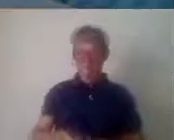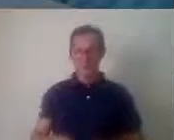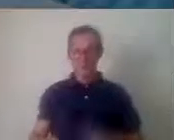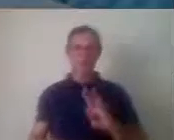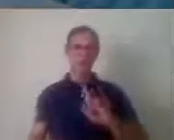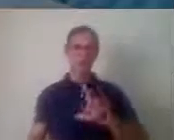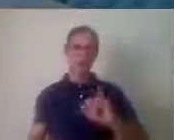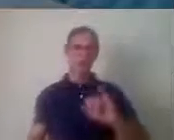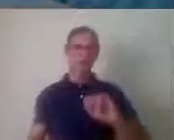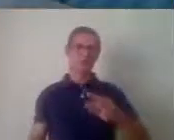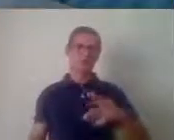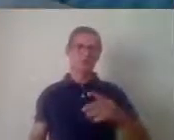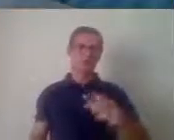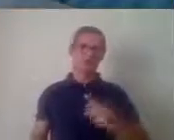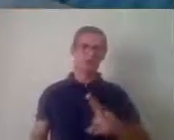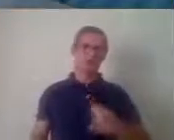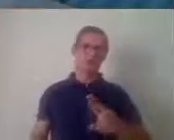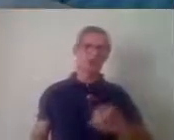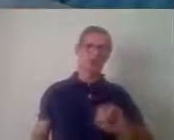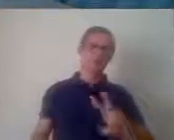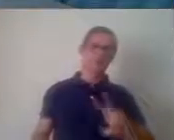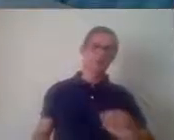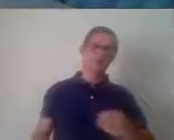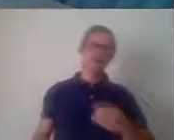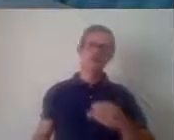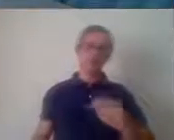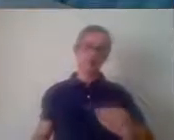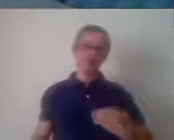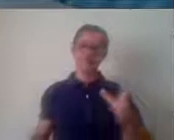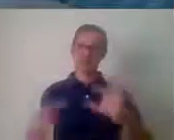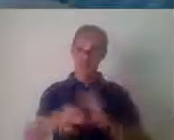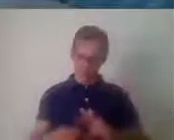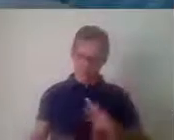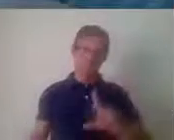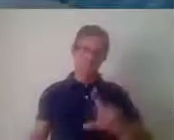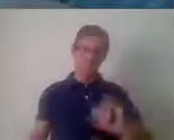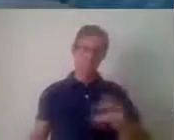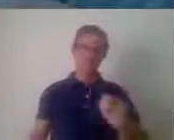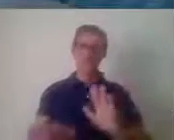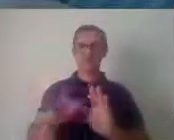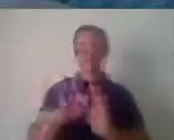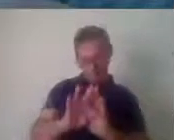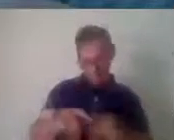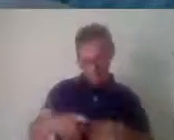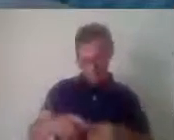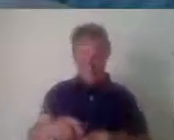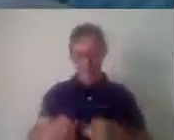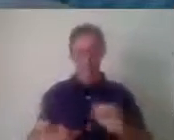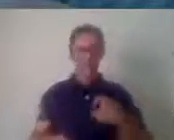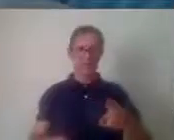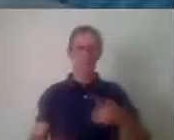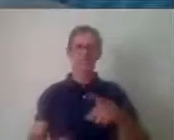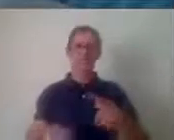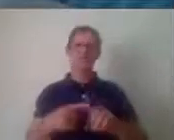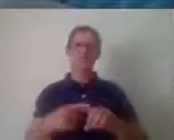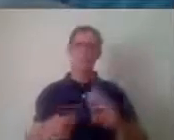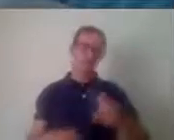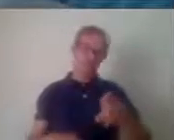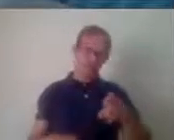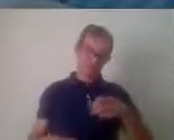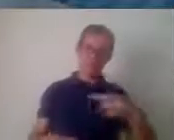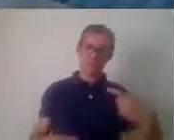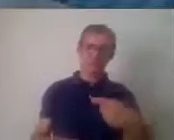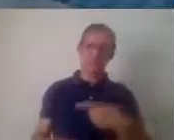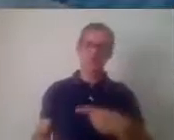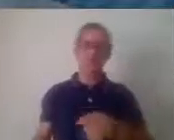você deriva o A, você integra o B', e aí você joga na fórmula A de x vezes B de x,